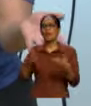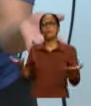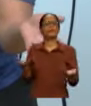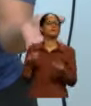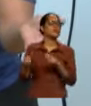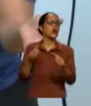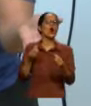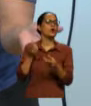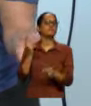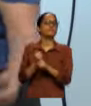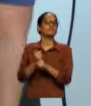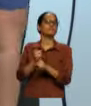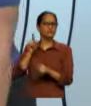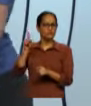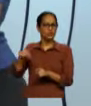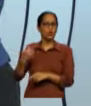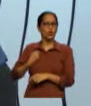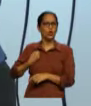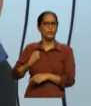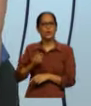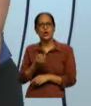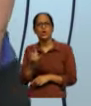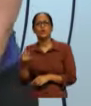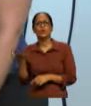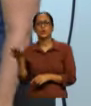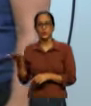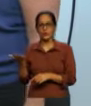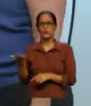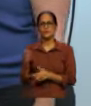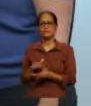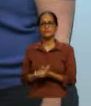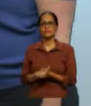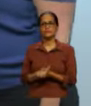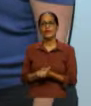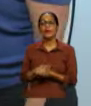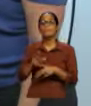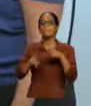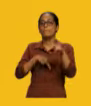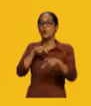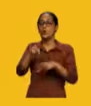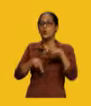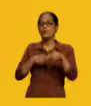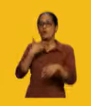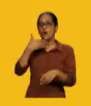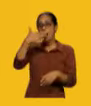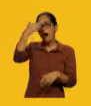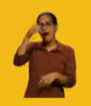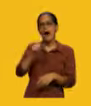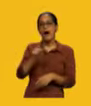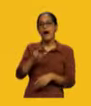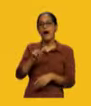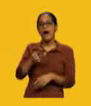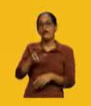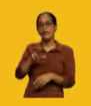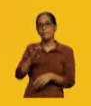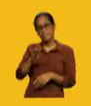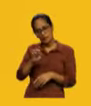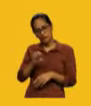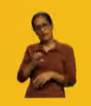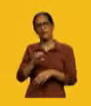com esses algarismos, foi quem? Foi os árabes. Por isso que é chamado sistema